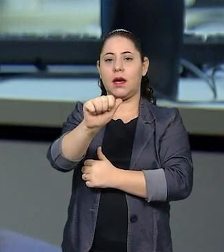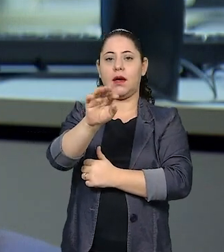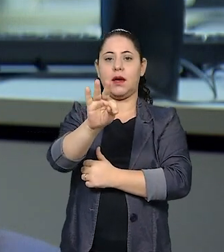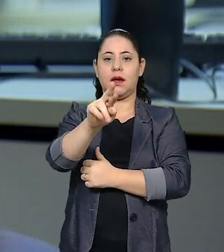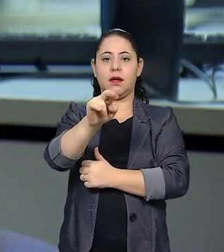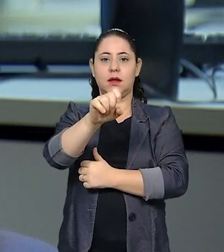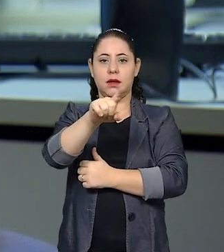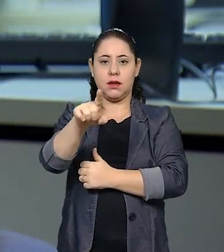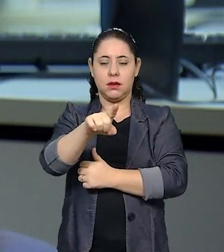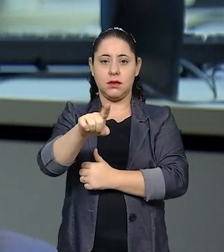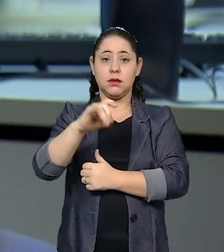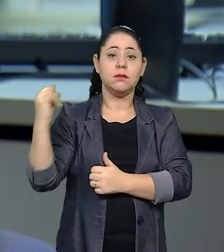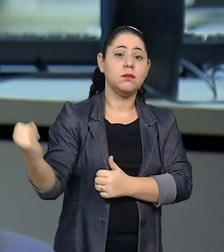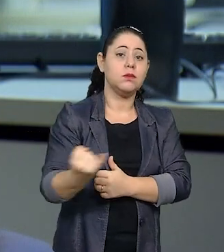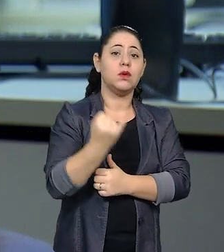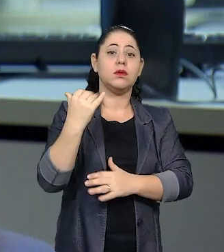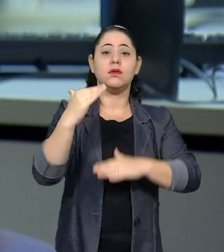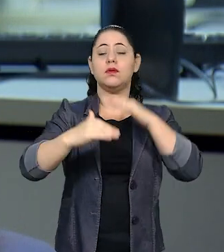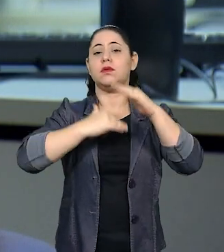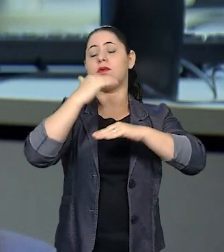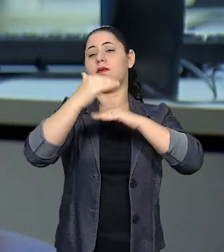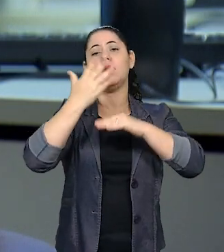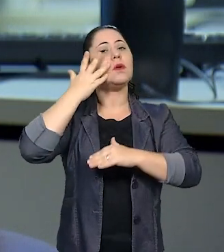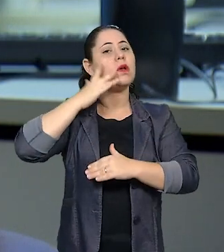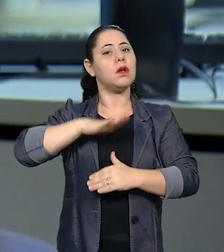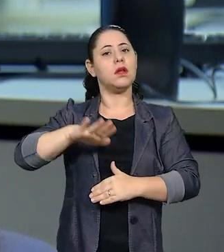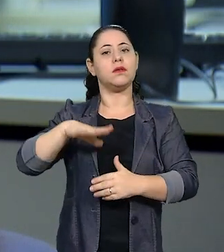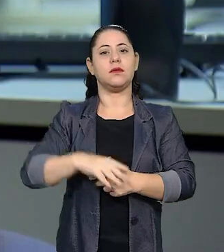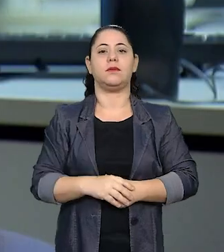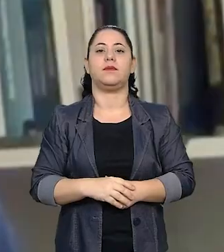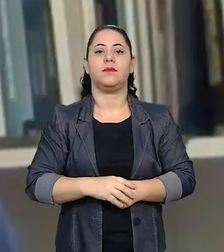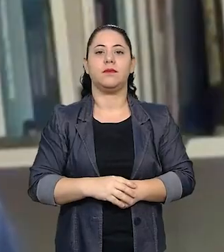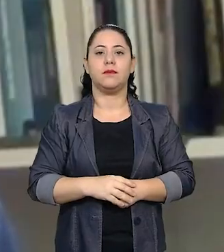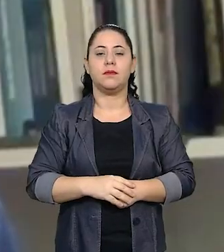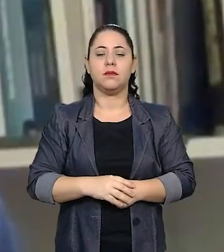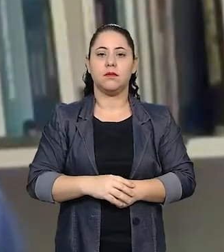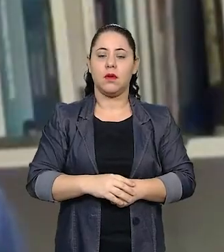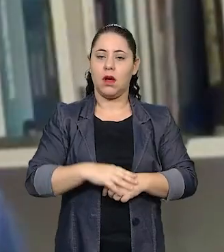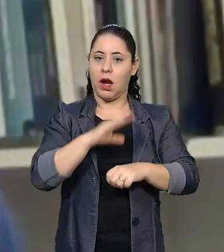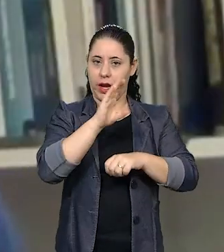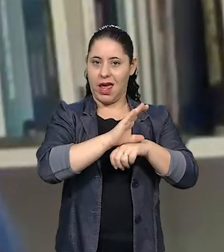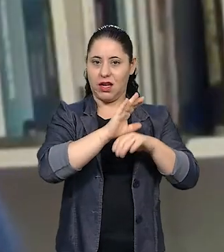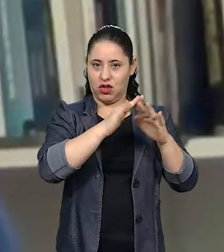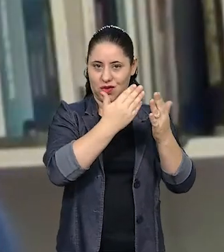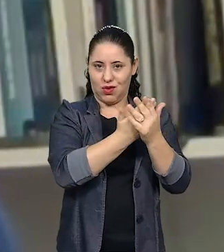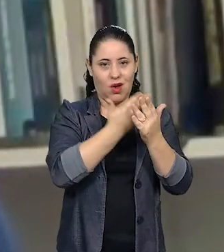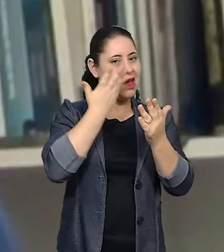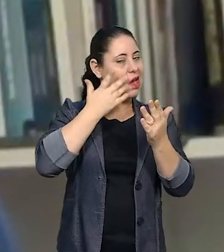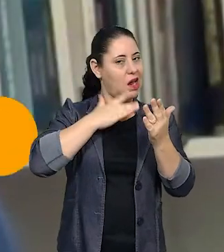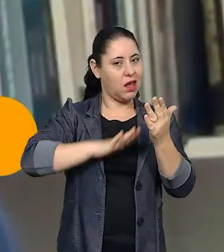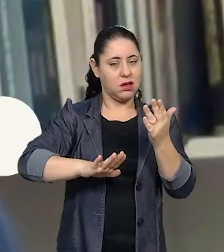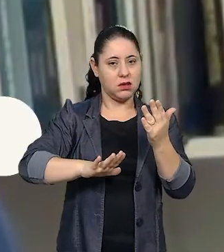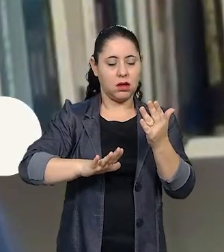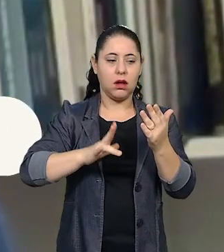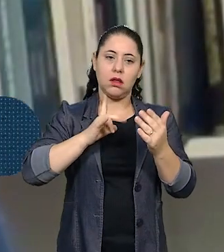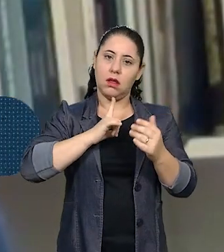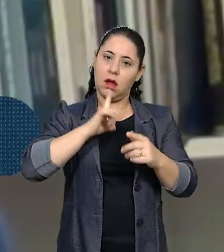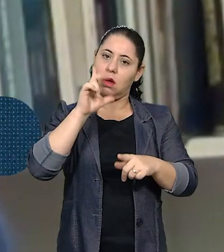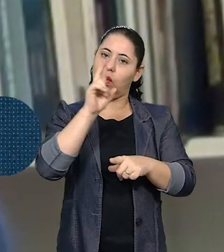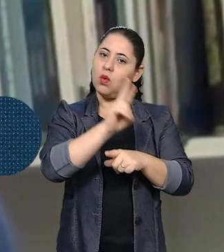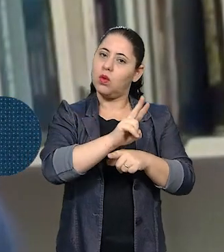em educação infantil da Fundação Maria Cecília Souto Vidigal. Beatriz, qual é a importância, então, da creche para